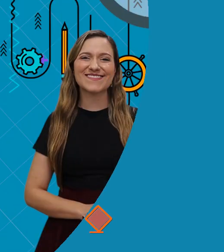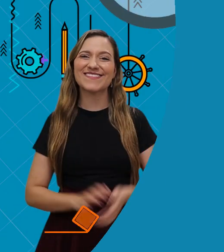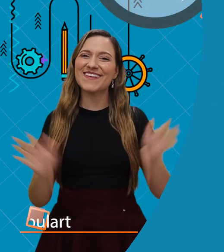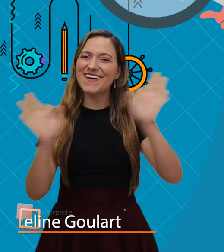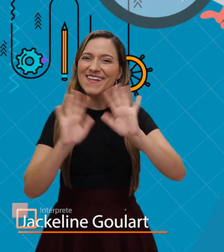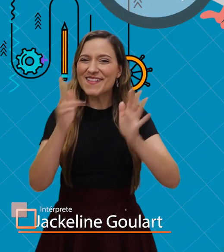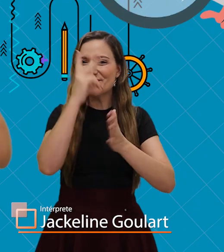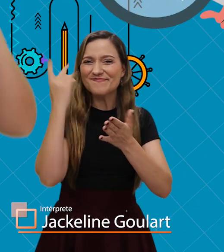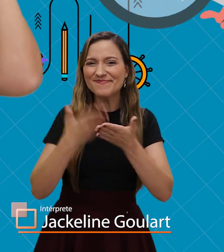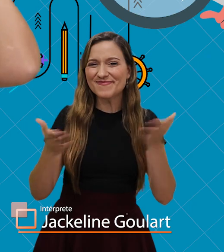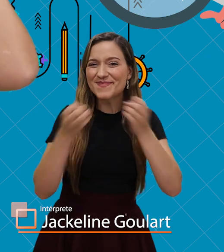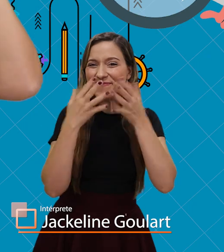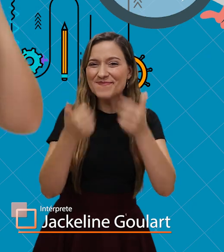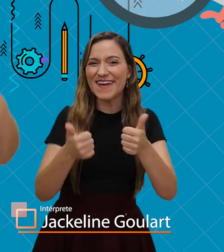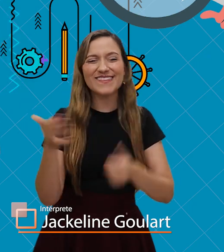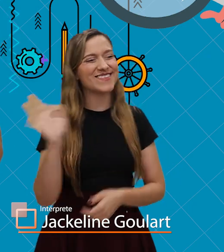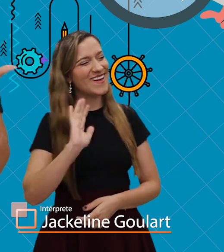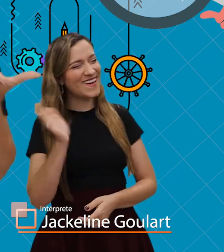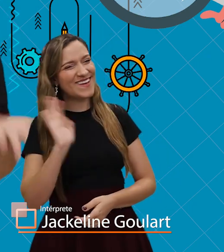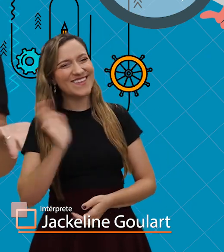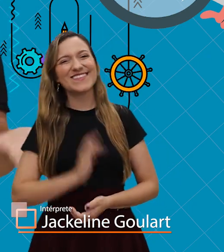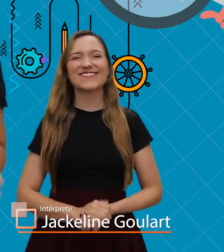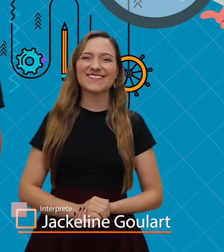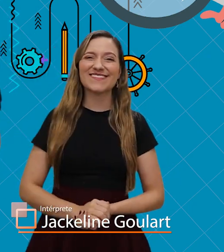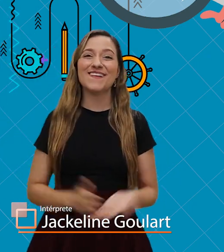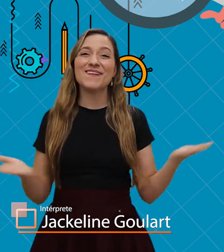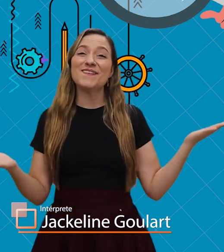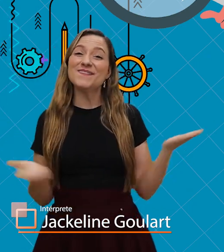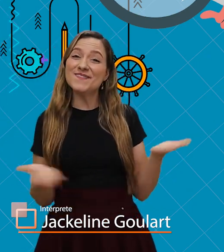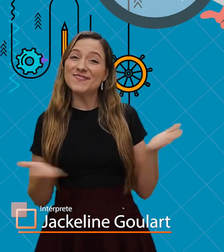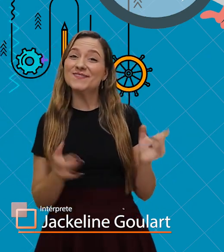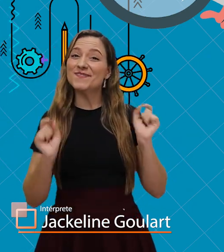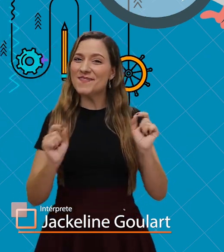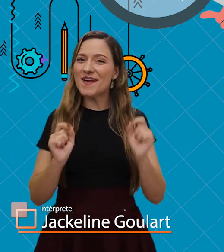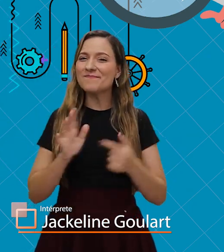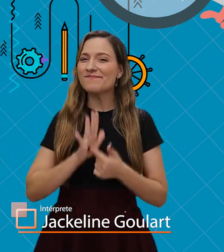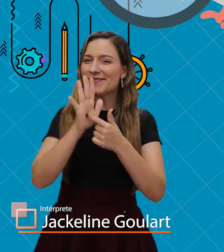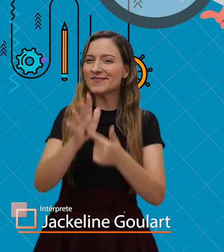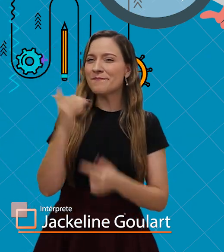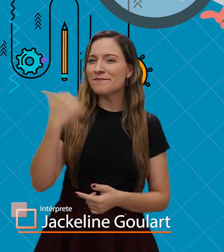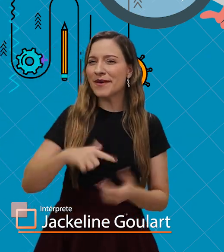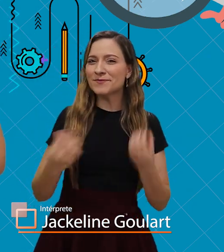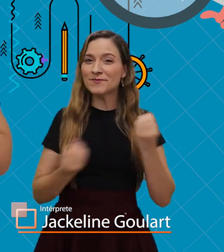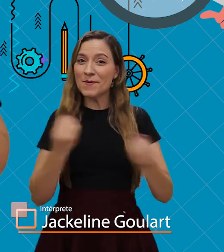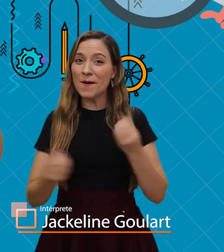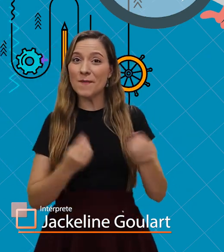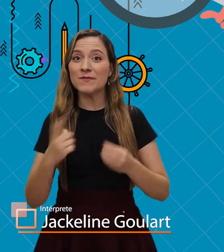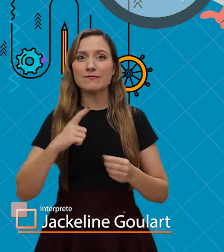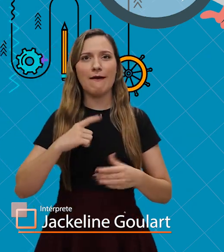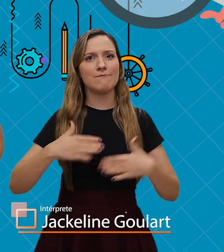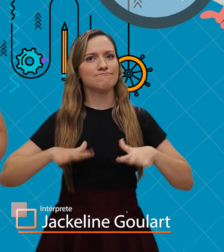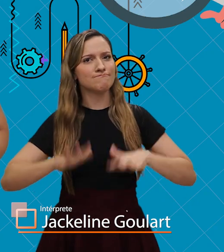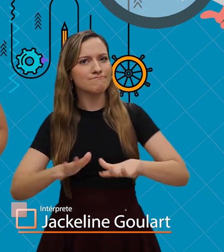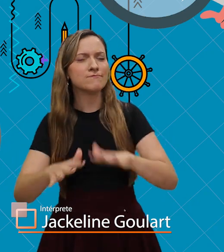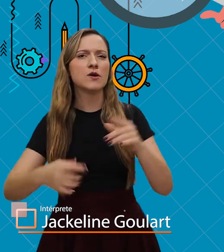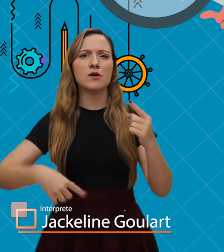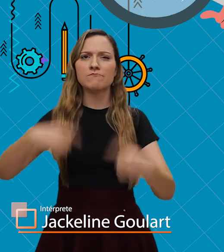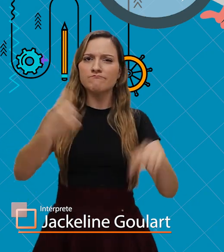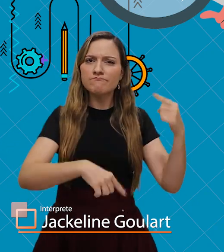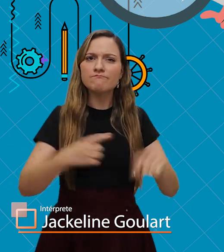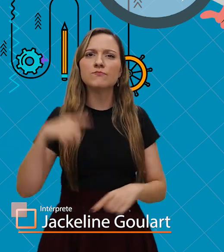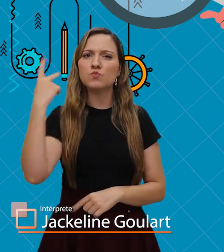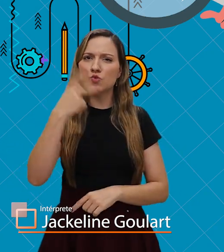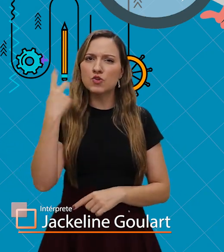Olá pessoal, tudo bem? Oi gente! Hoje vamos conhecer um pouco mais sobre o movimento político, cultural